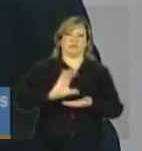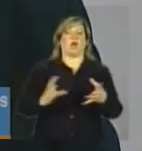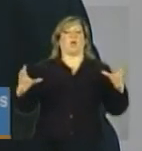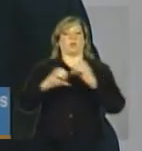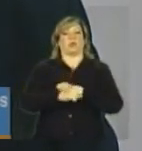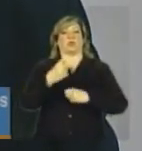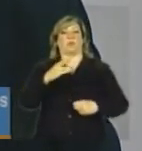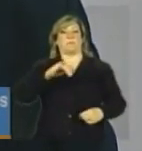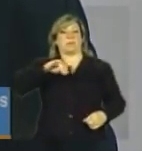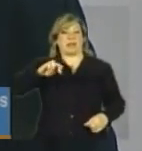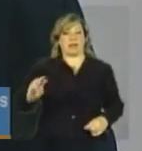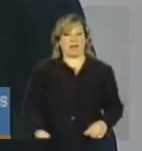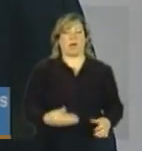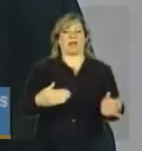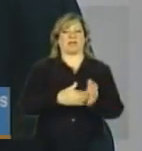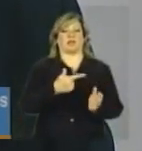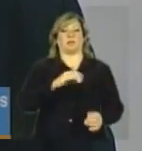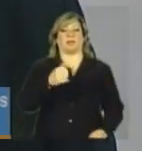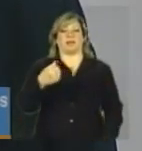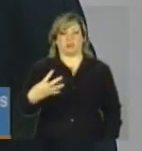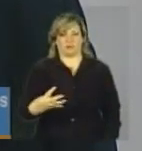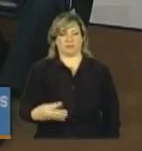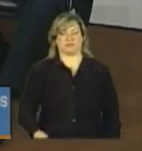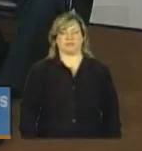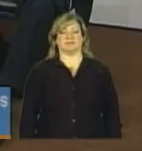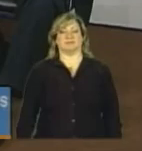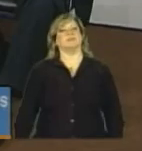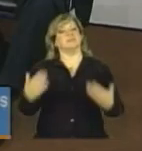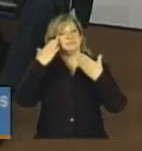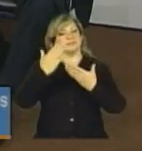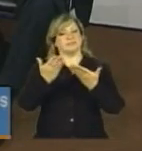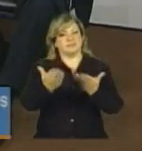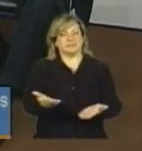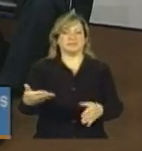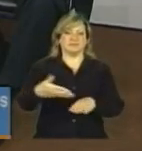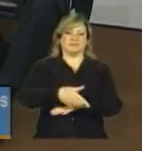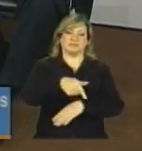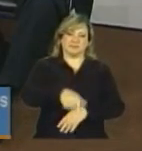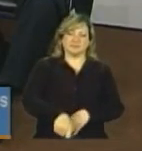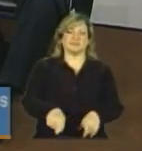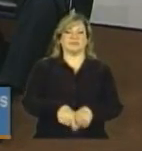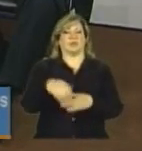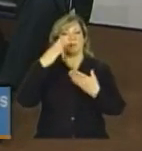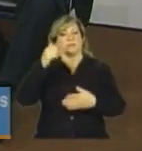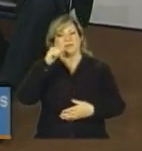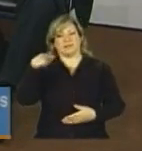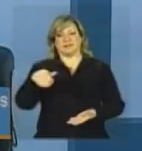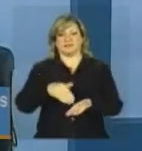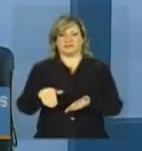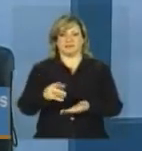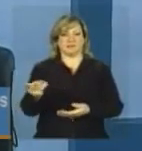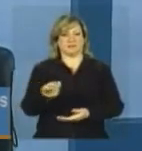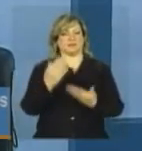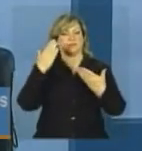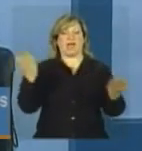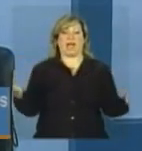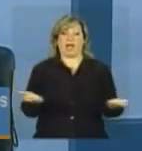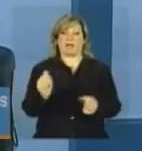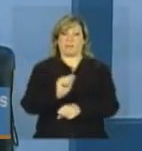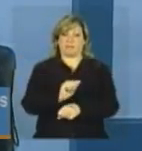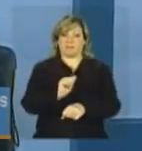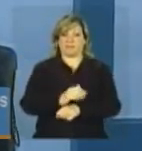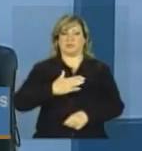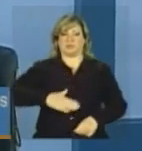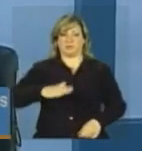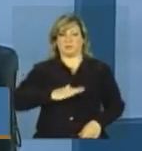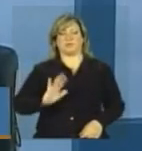bilhõesais previstos até 2014. Obrigada diretor pela participação do senhor conosco nesse bloco. Obrigada secretária. Bom, a gente vai agora a um